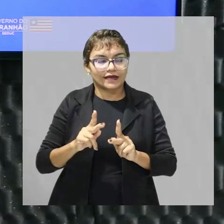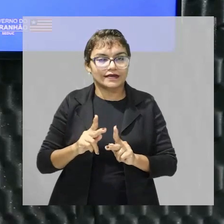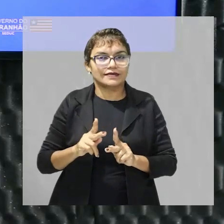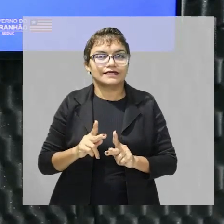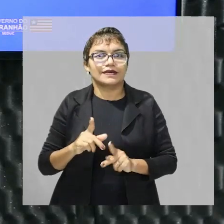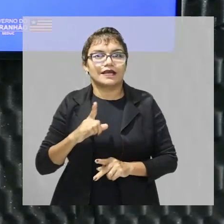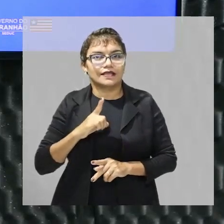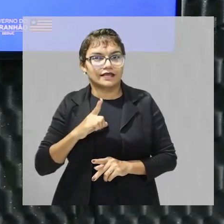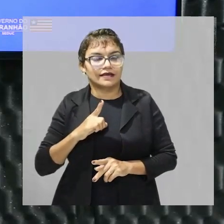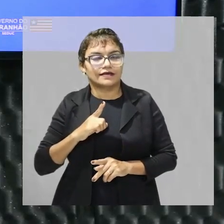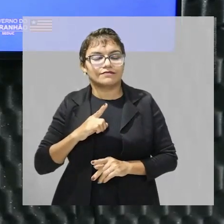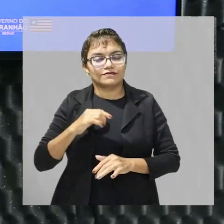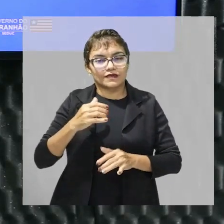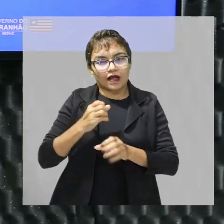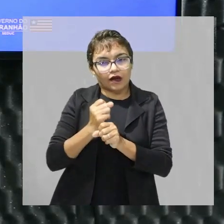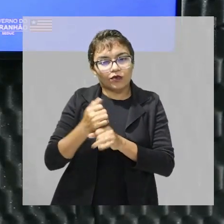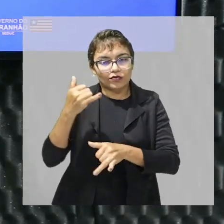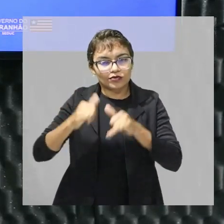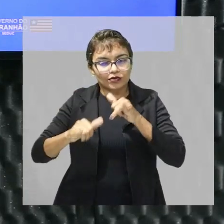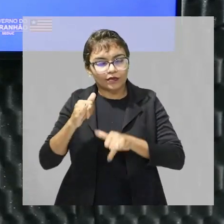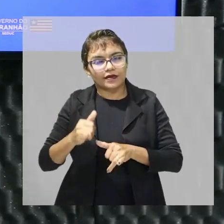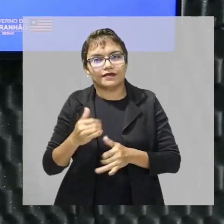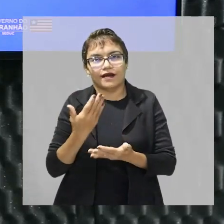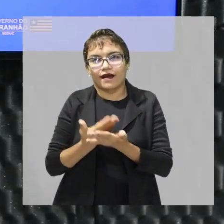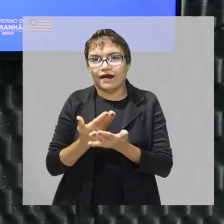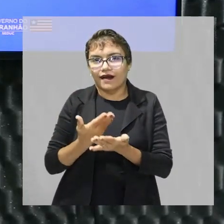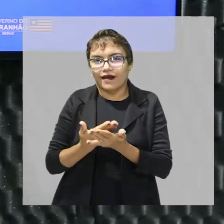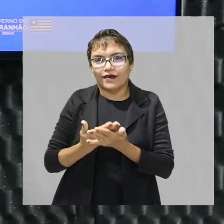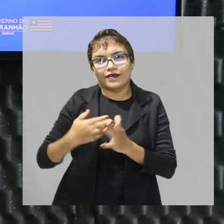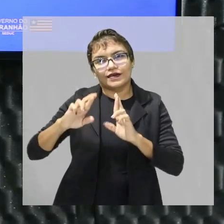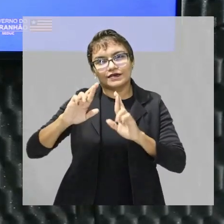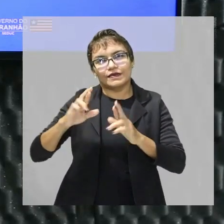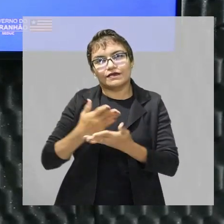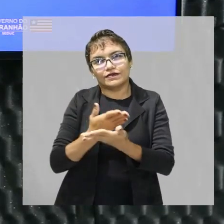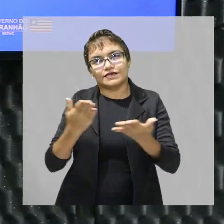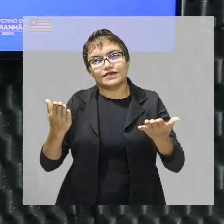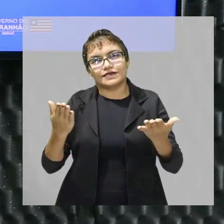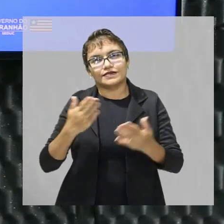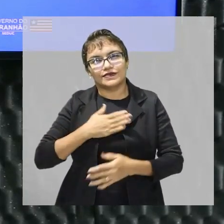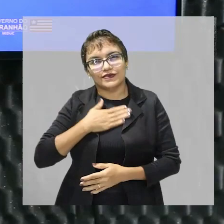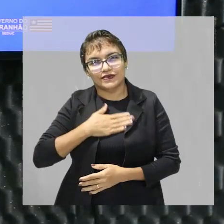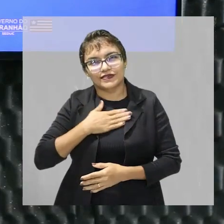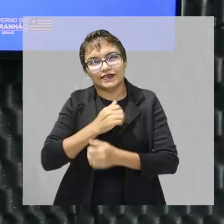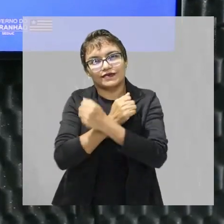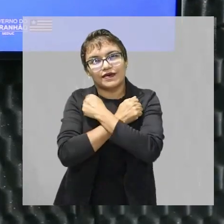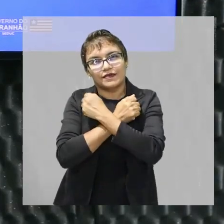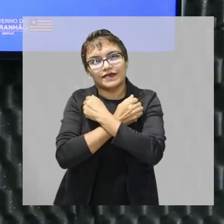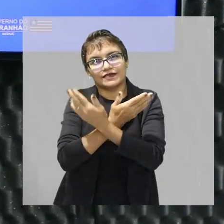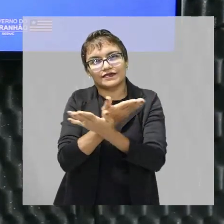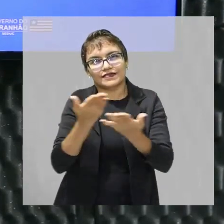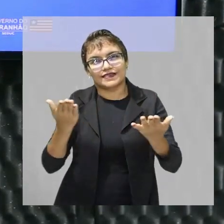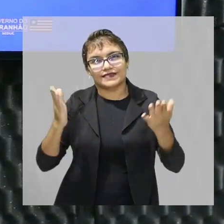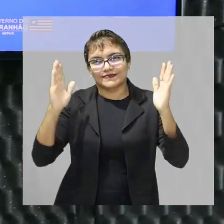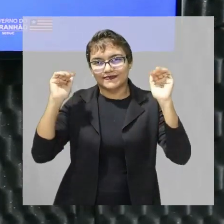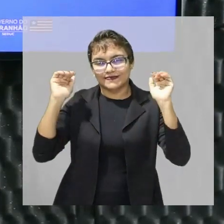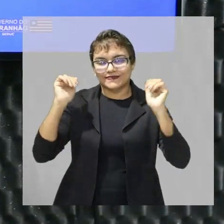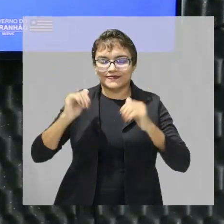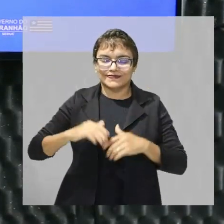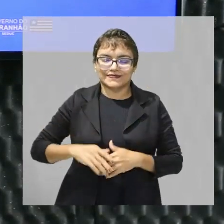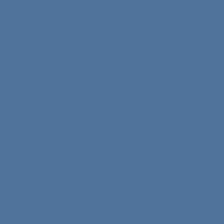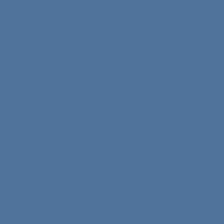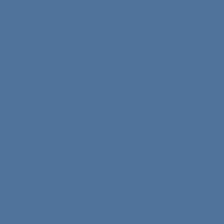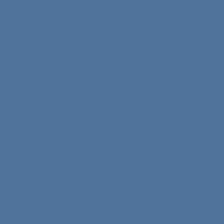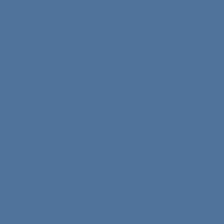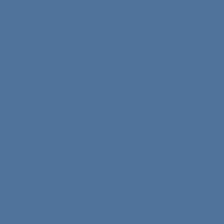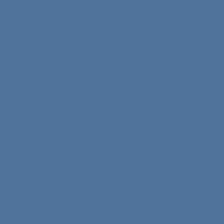de estequiometria. Ficando por aqui, espero que vocês tenham gostado. Forte abraço a todos, turminha. Valeu!